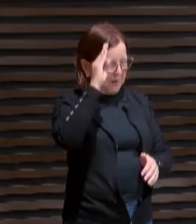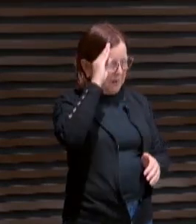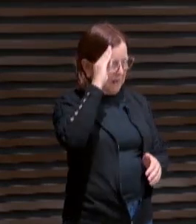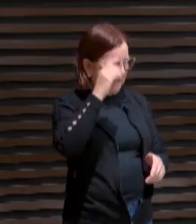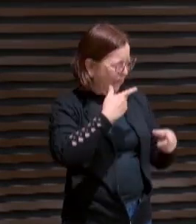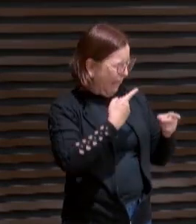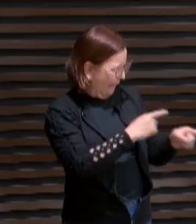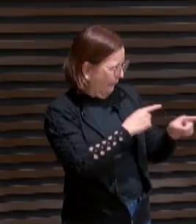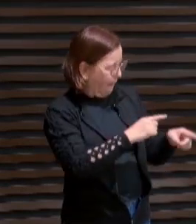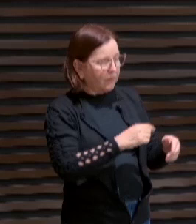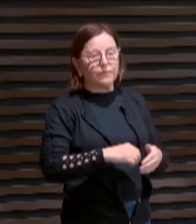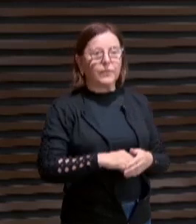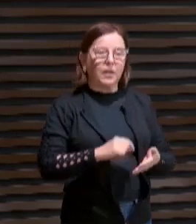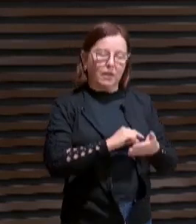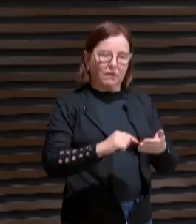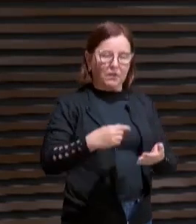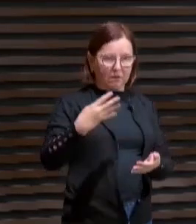Versículo 4.